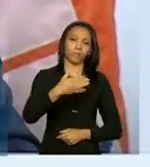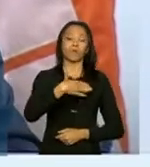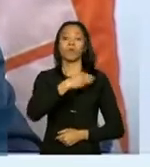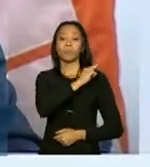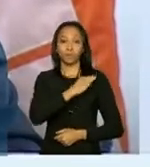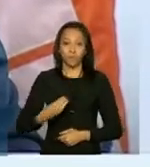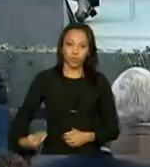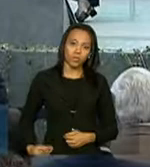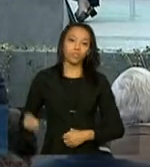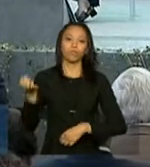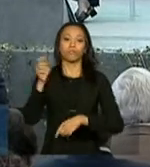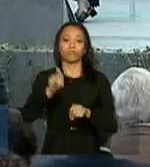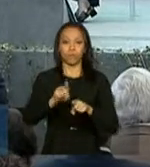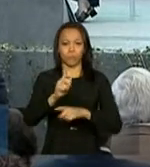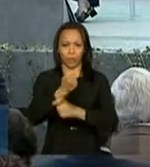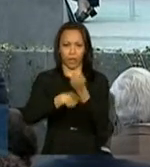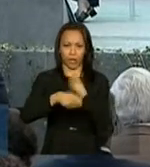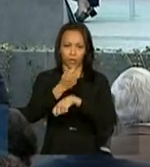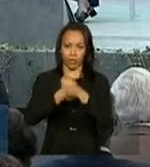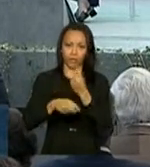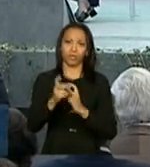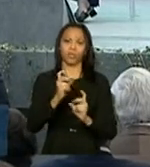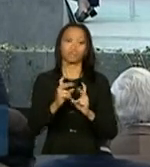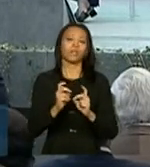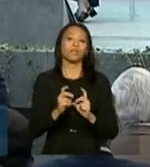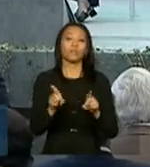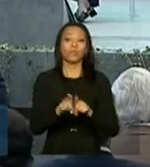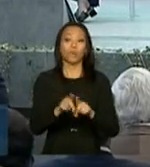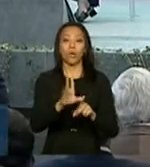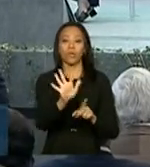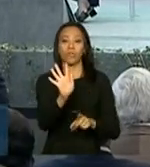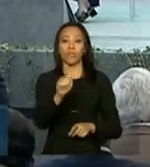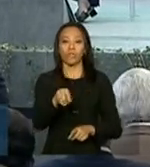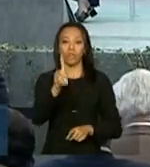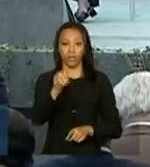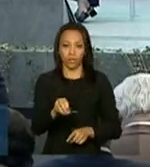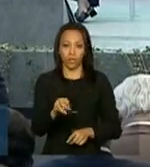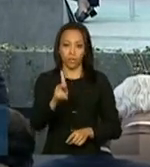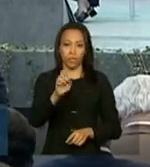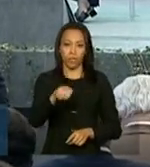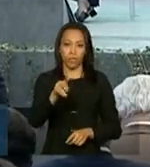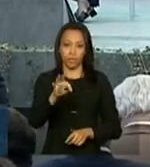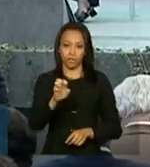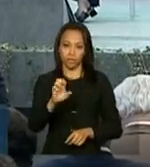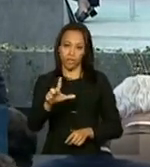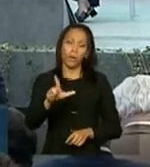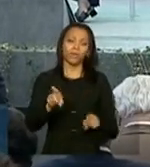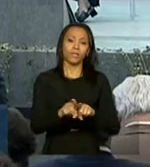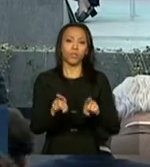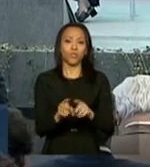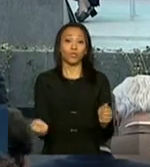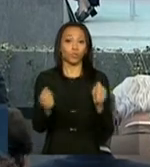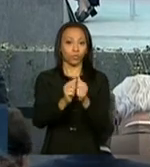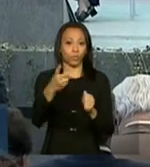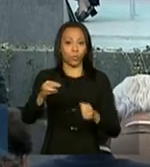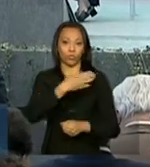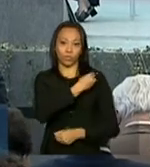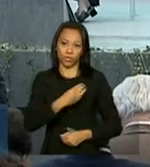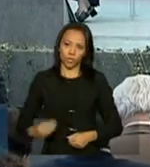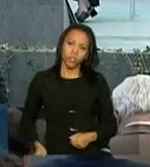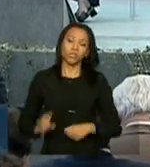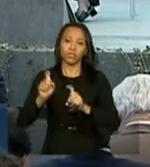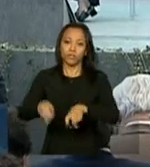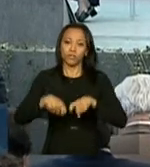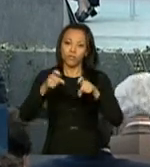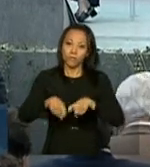Desenvolvimento, Indústria e Comércio Exterior, eminente ministro Fernando Pimentel, que juntamente com o ministro Antônio Andrade, da Agricultura,